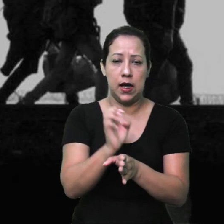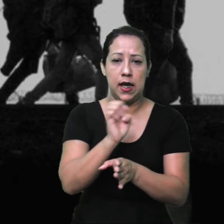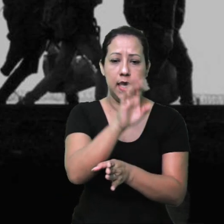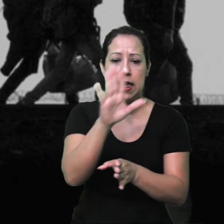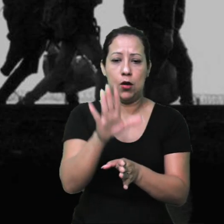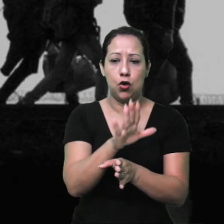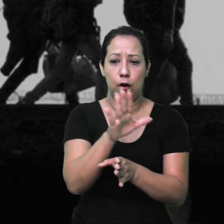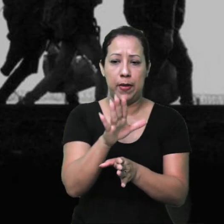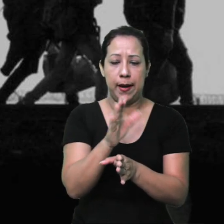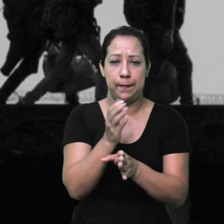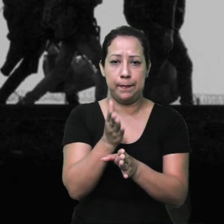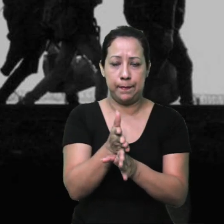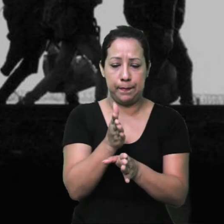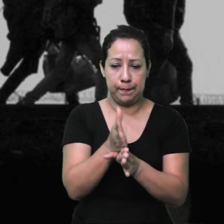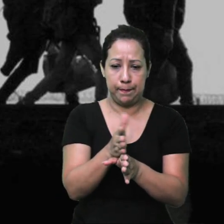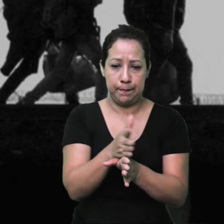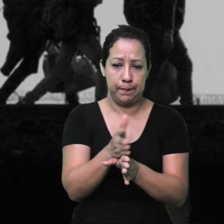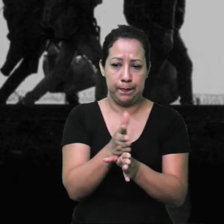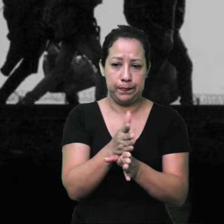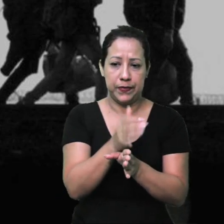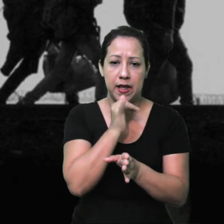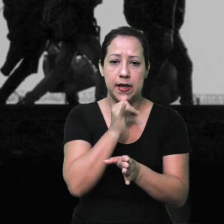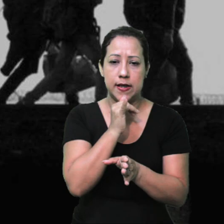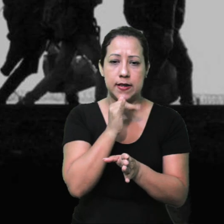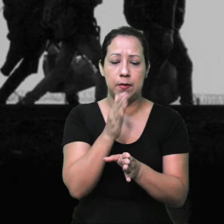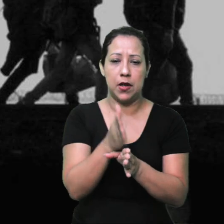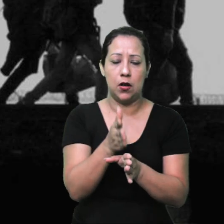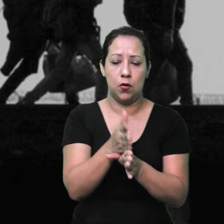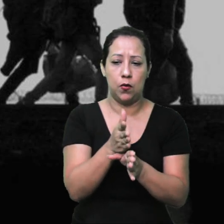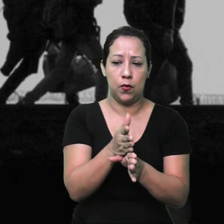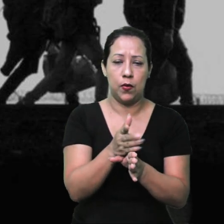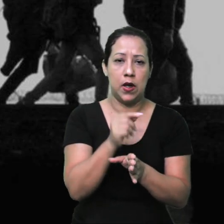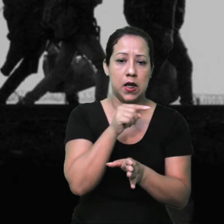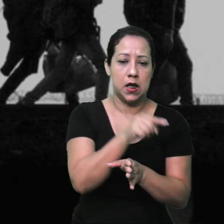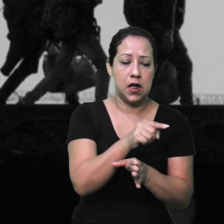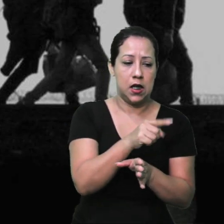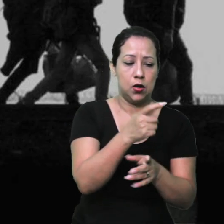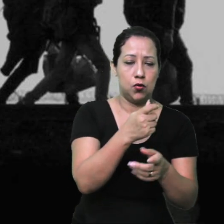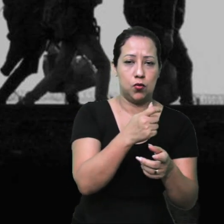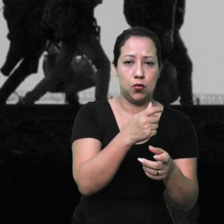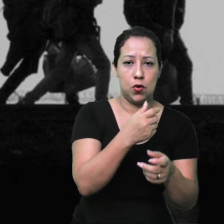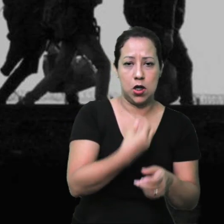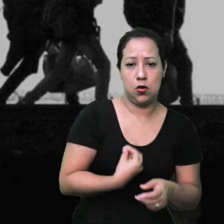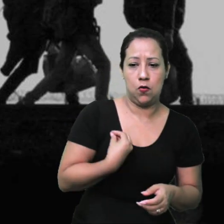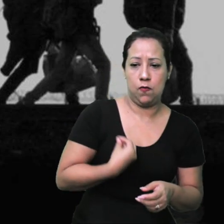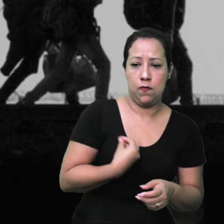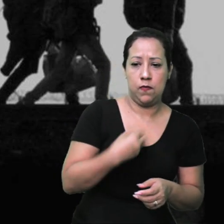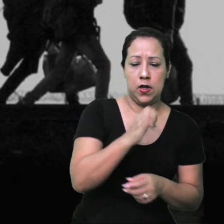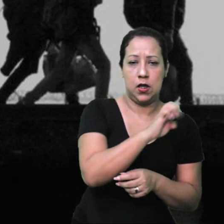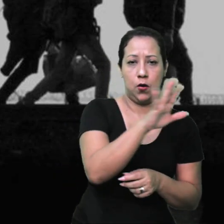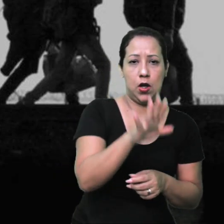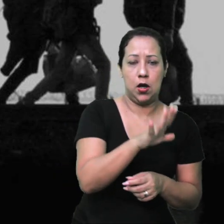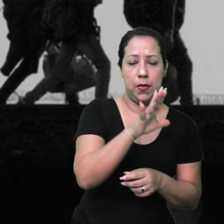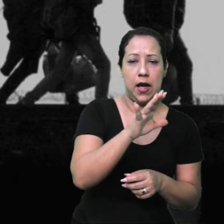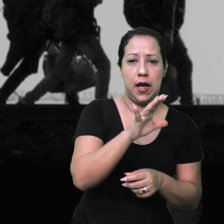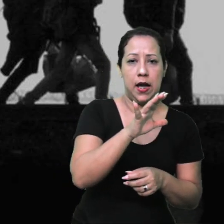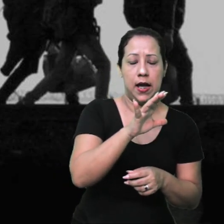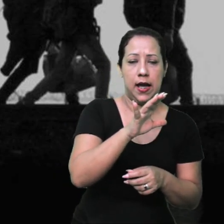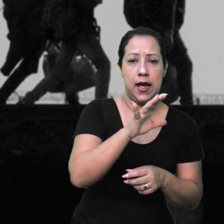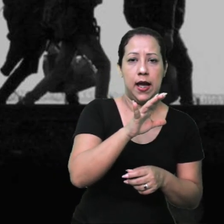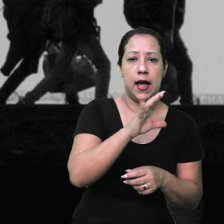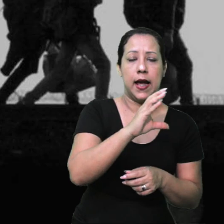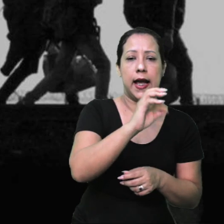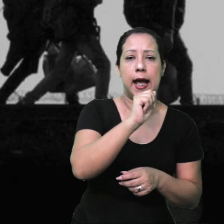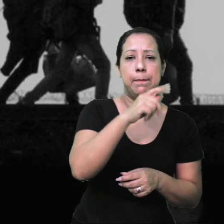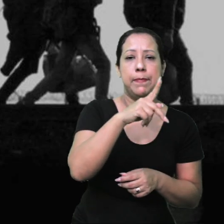Ponta dos meus pés. Aqui eu estou na Europa capitalista. E o outro lado, a